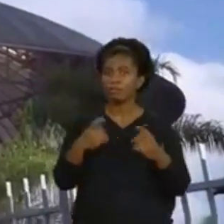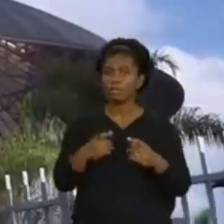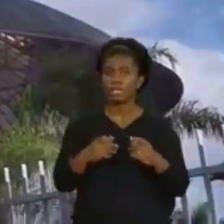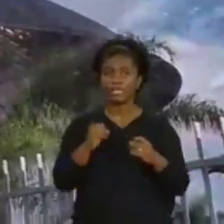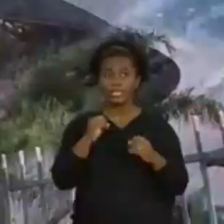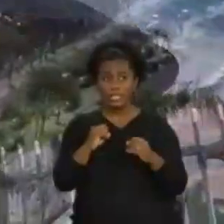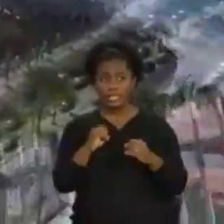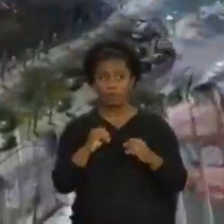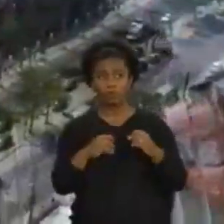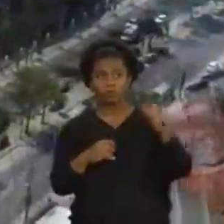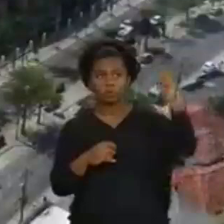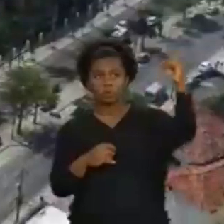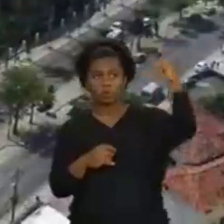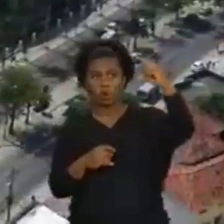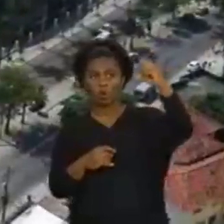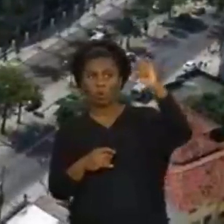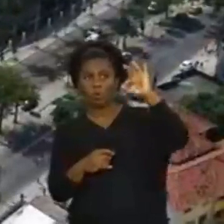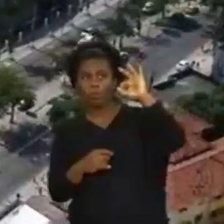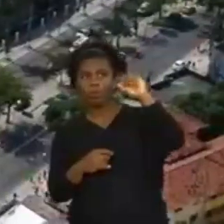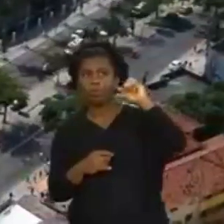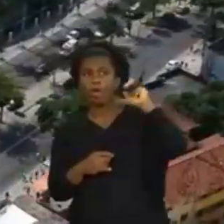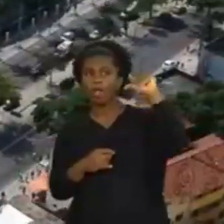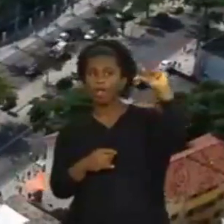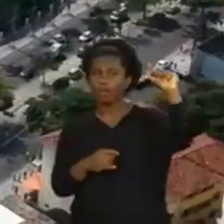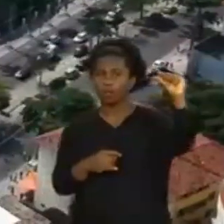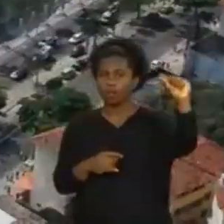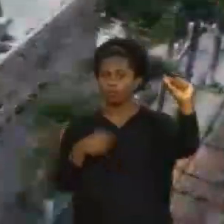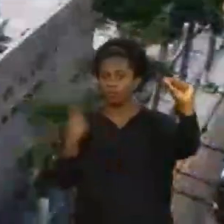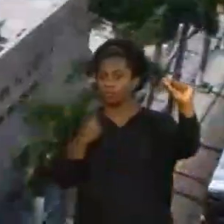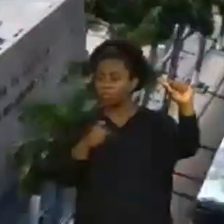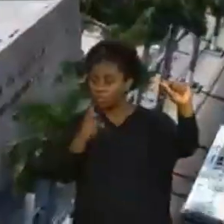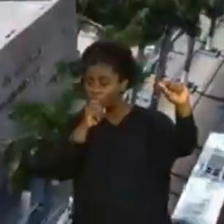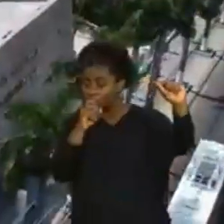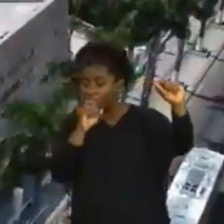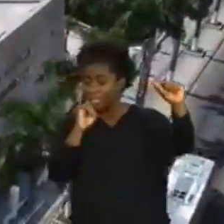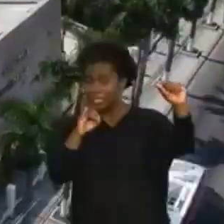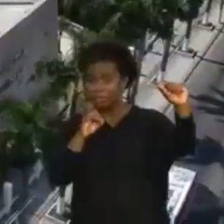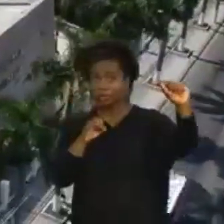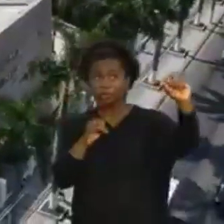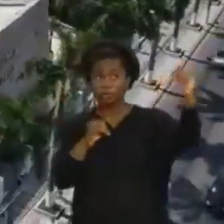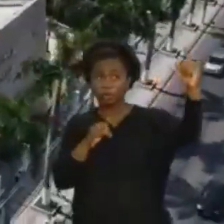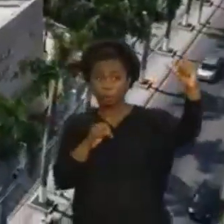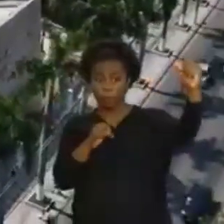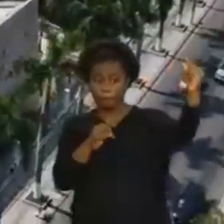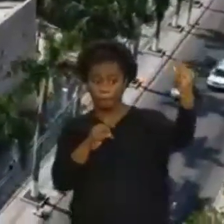frio. Se tivesse mais perto, nós seríamos queimados.